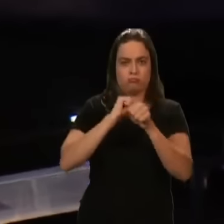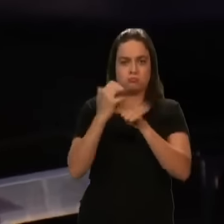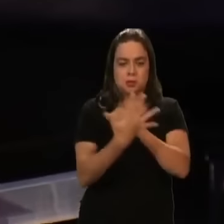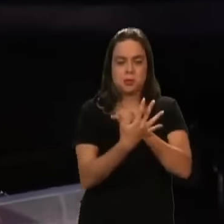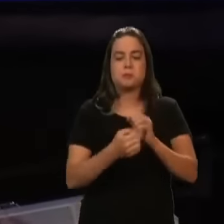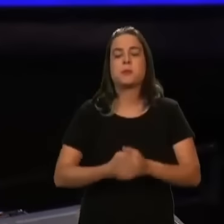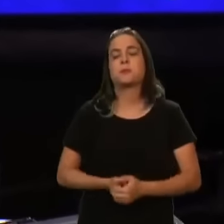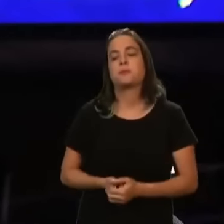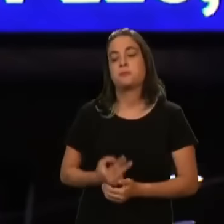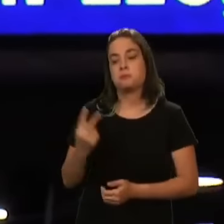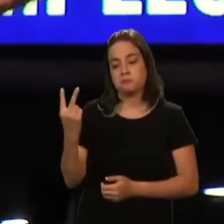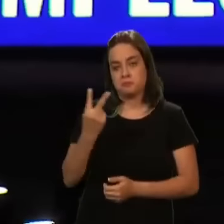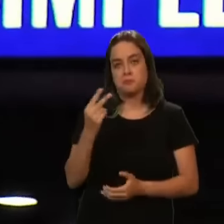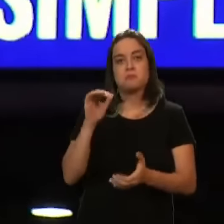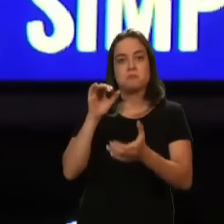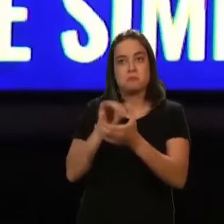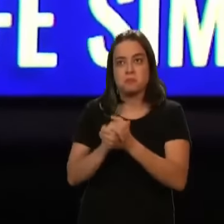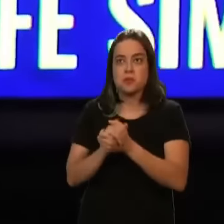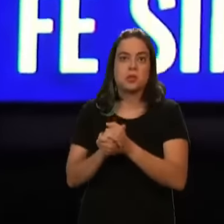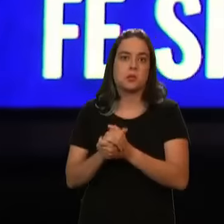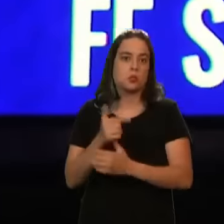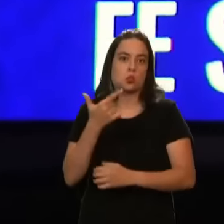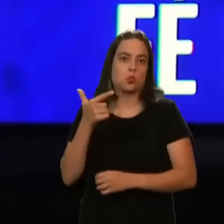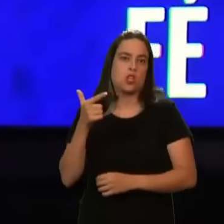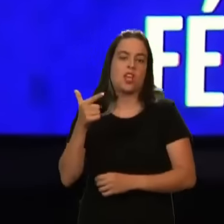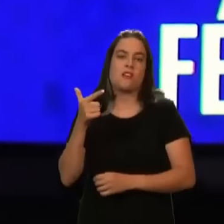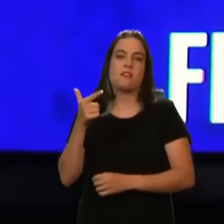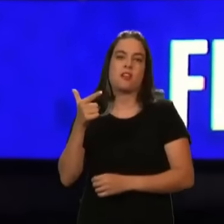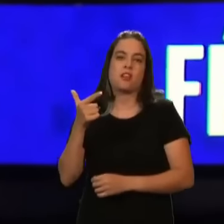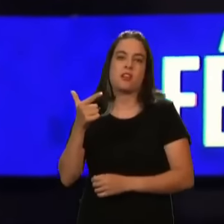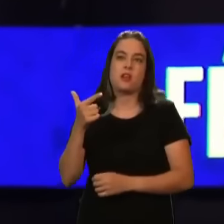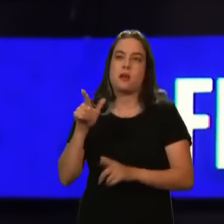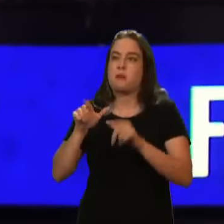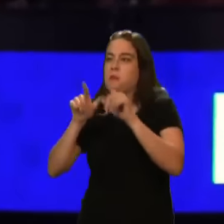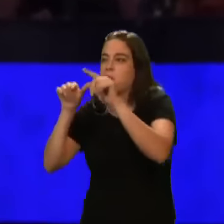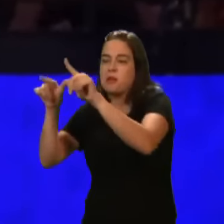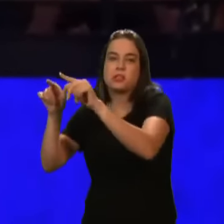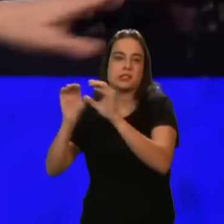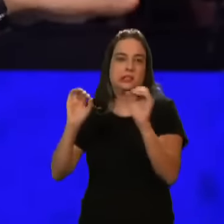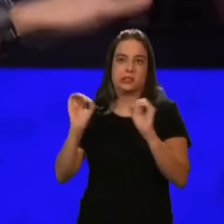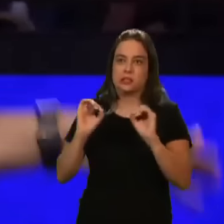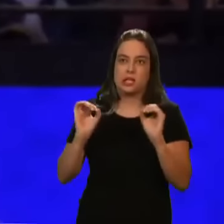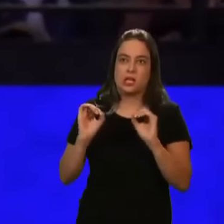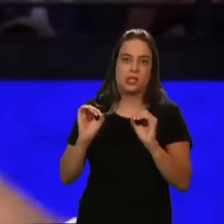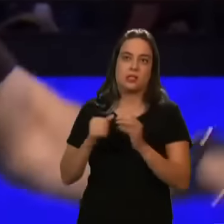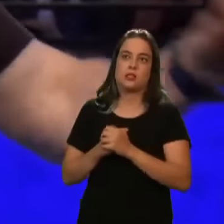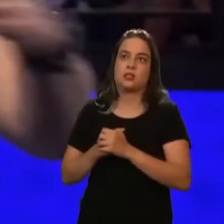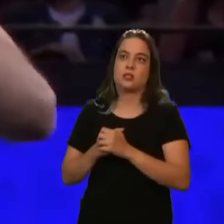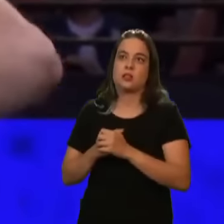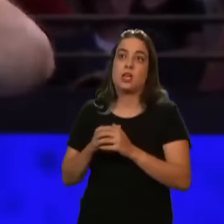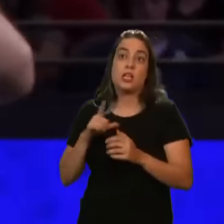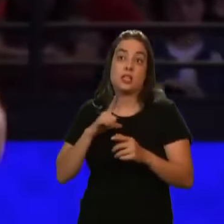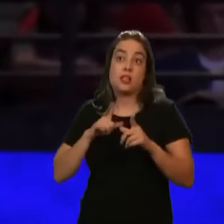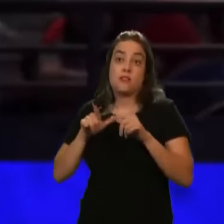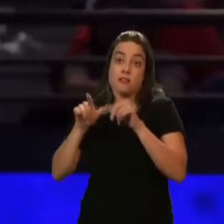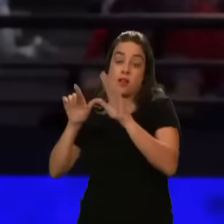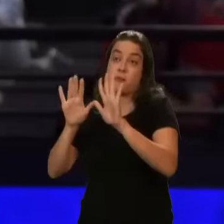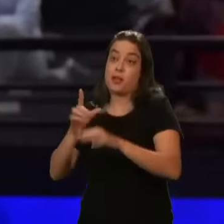aí ela e o marido não tiveram lua de mel. Eles fizeram uma viagem, mas nós fomos juntos também.